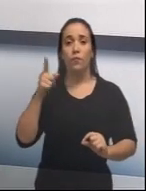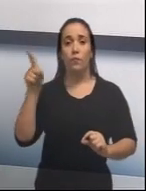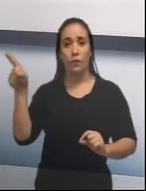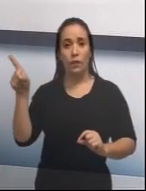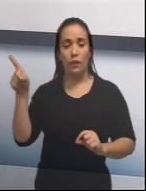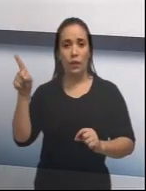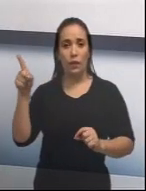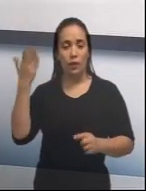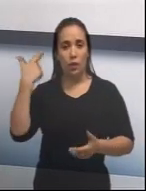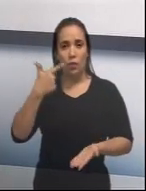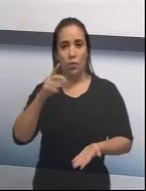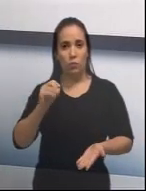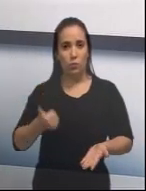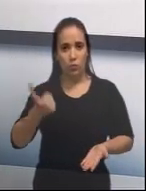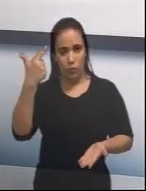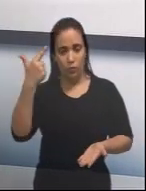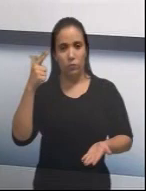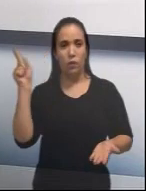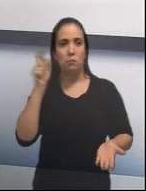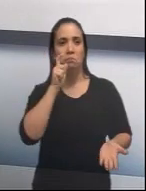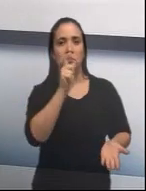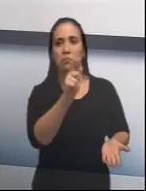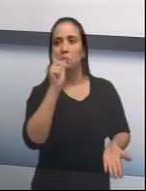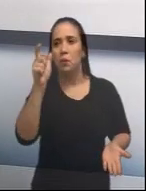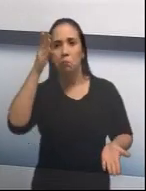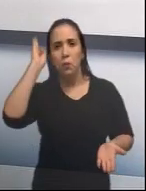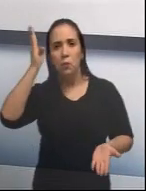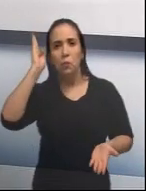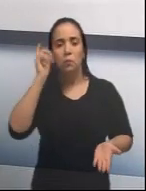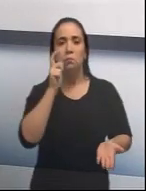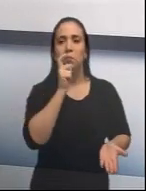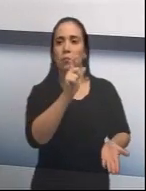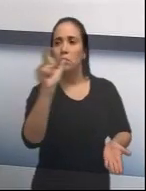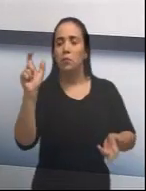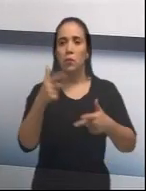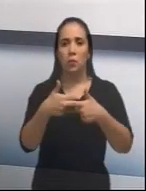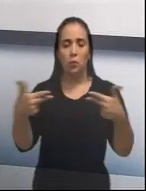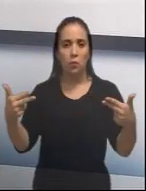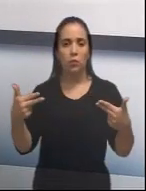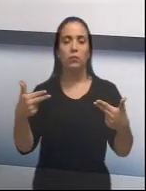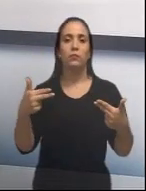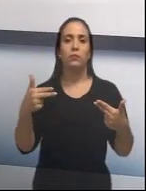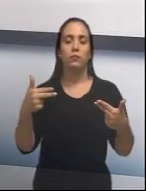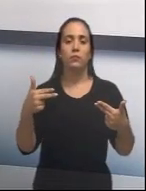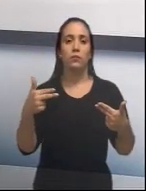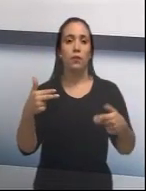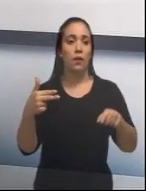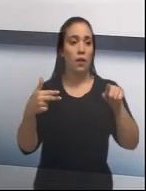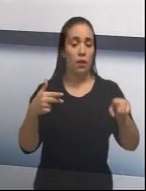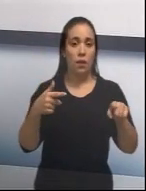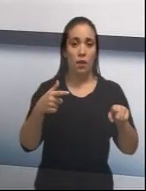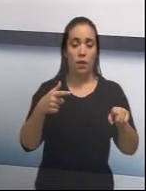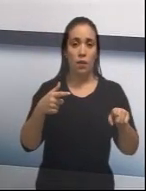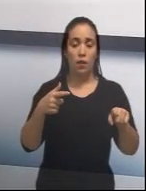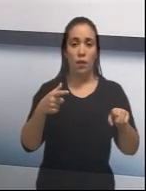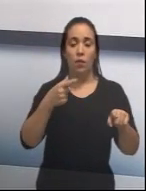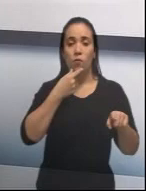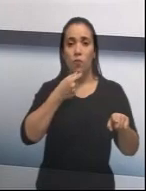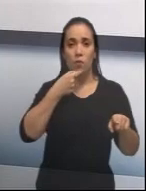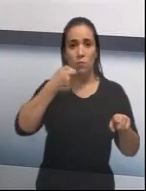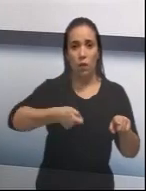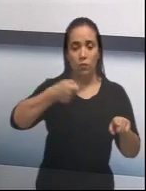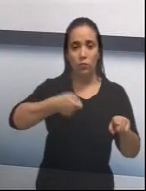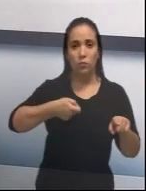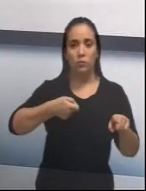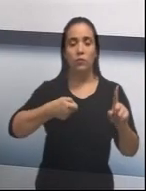com ele e chamou um eleitor de burro. Uma bravata machista e uma grosseria com um popular que